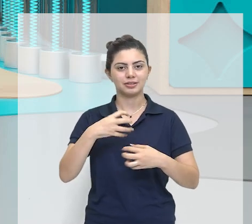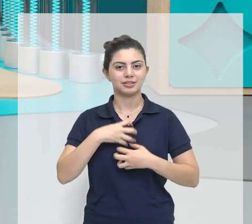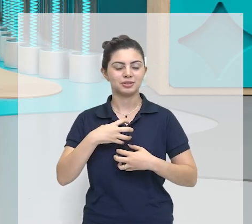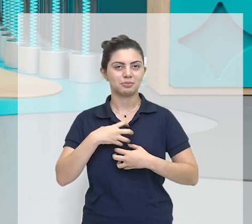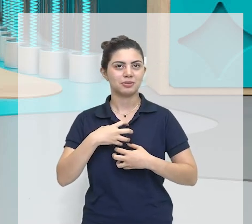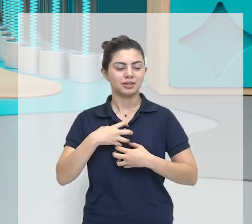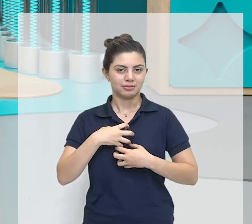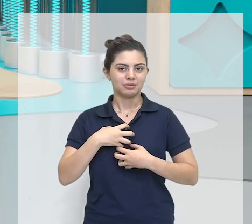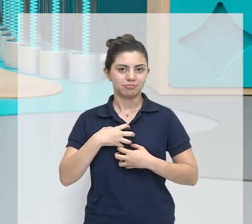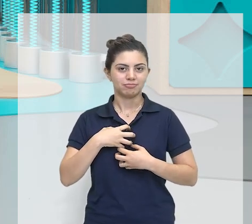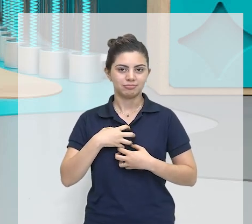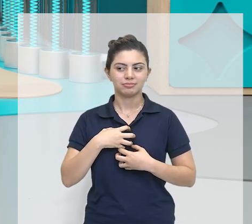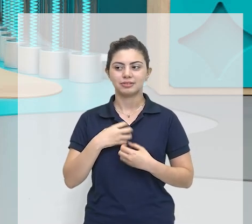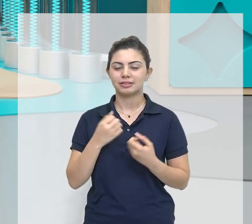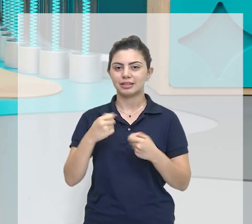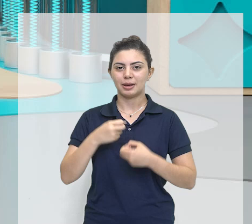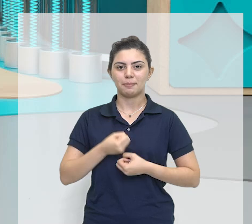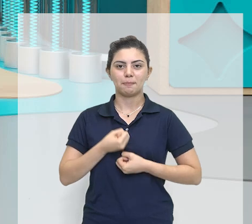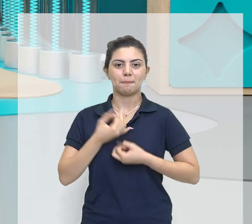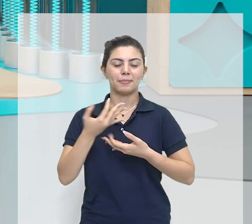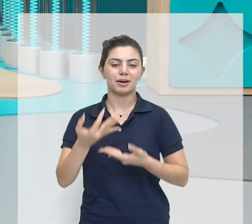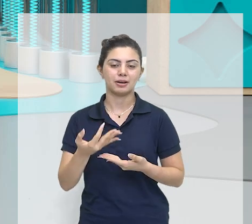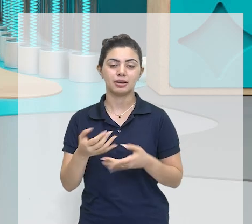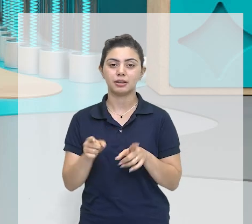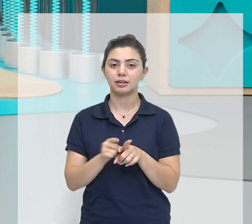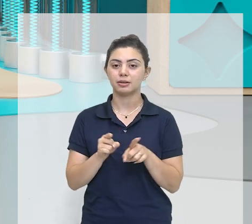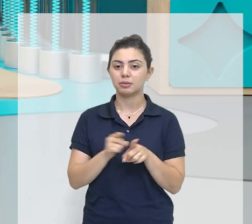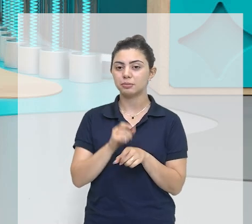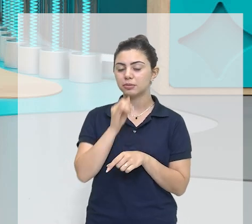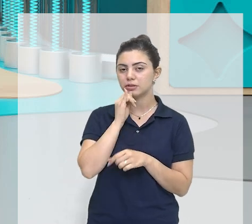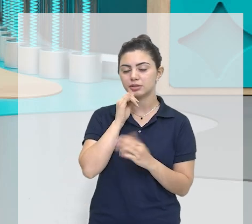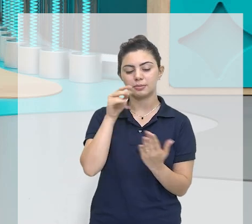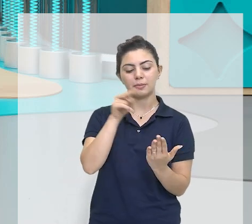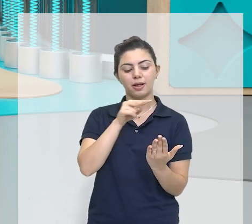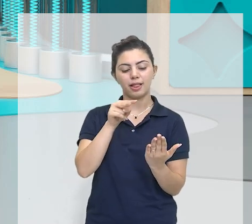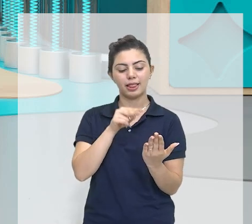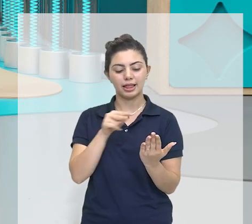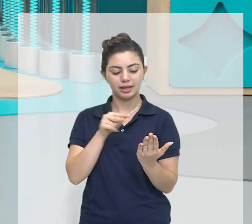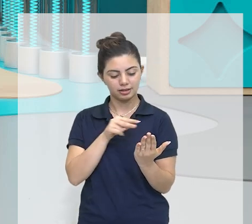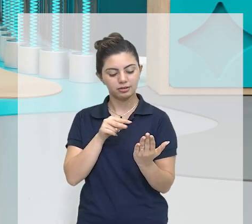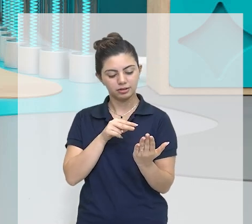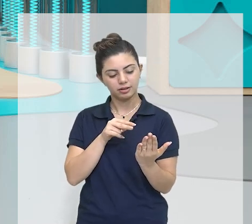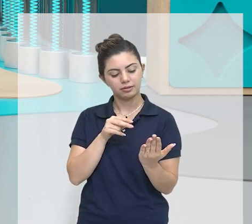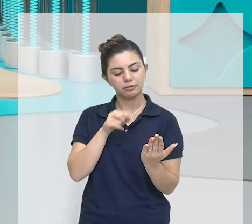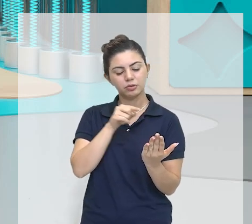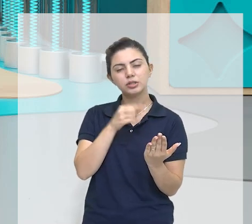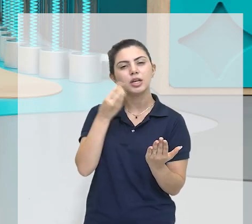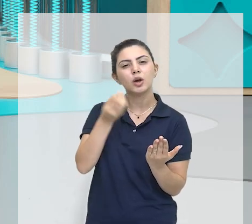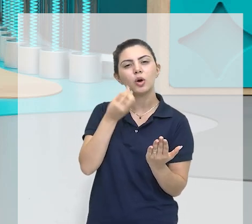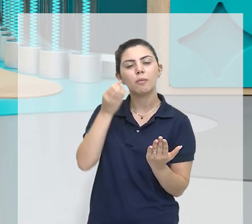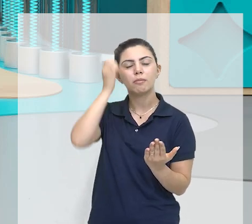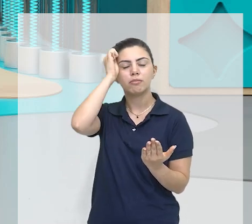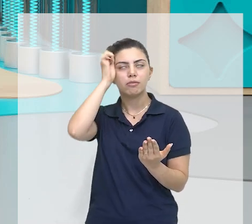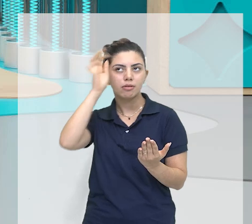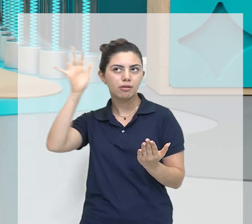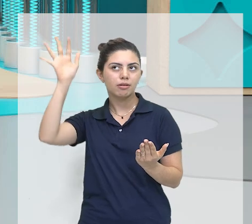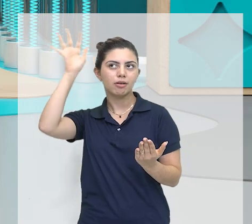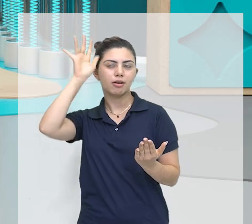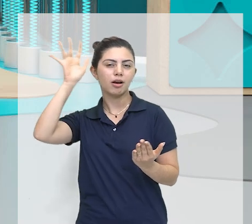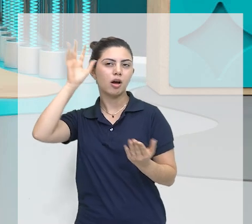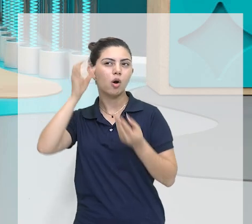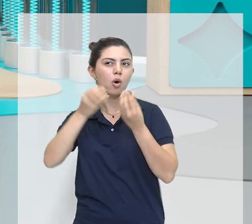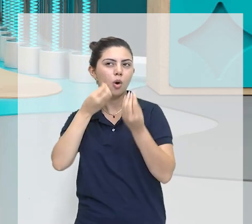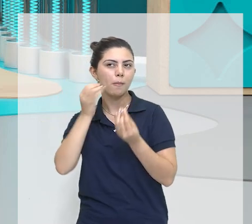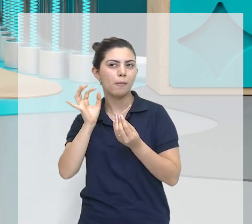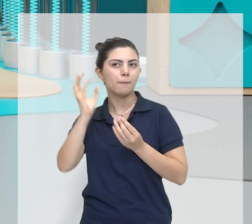também criar imagens. Quando você está lendo um poema, você começa a visualizar